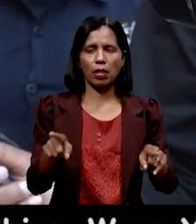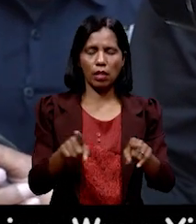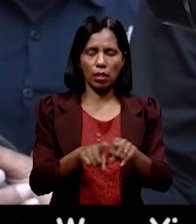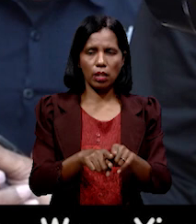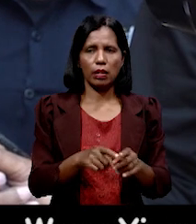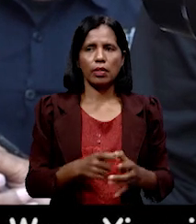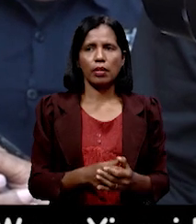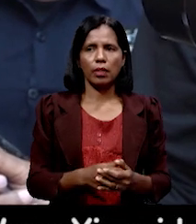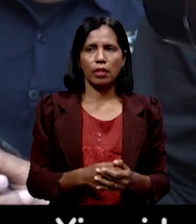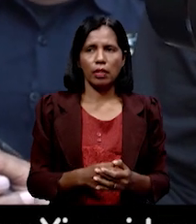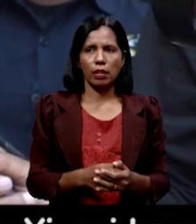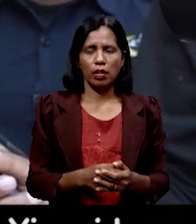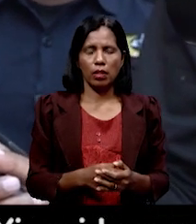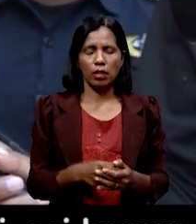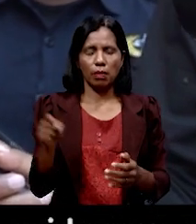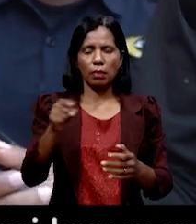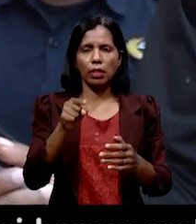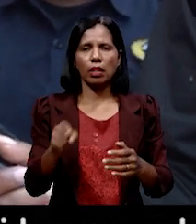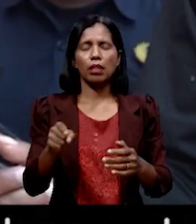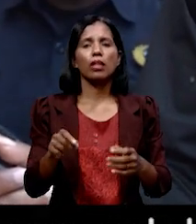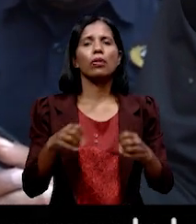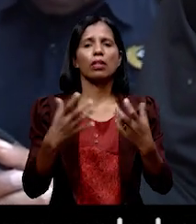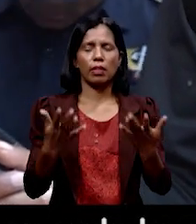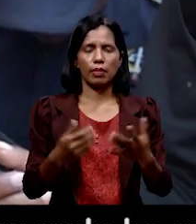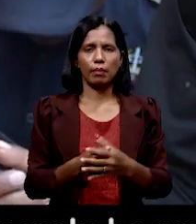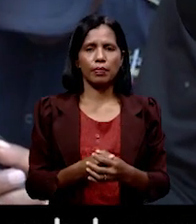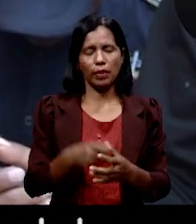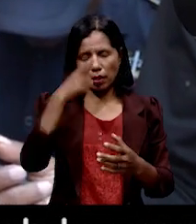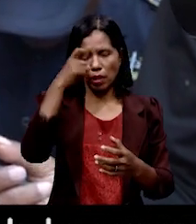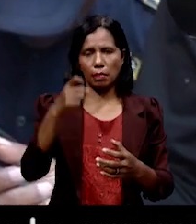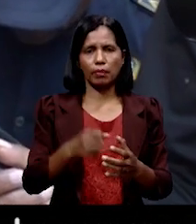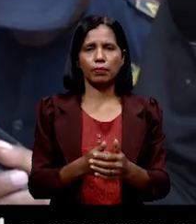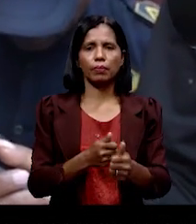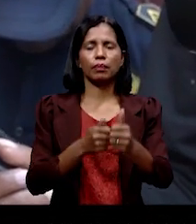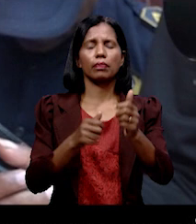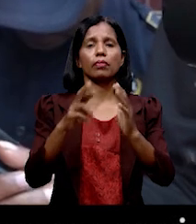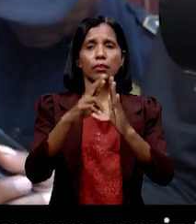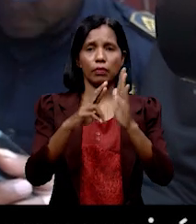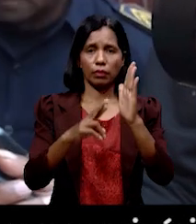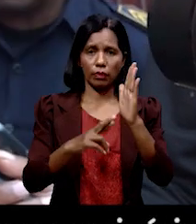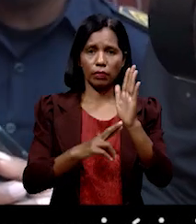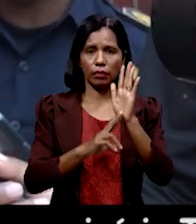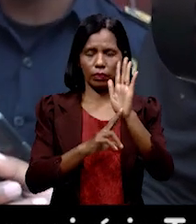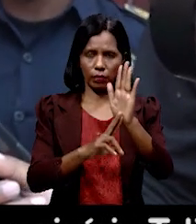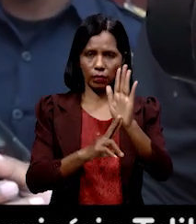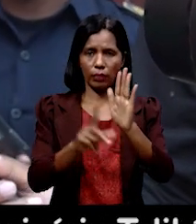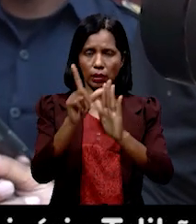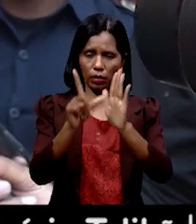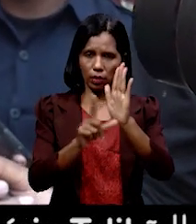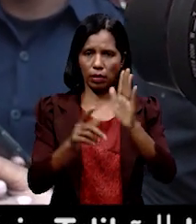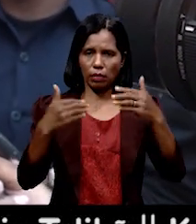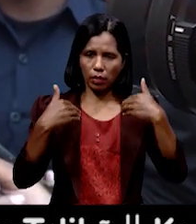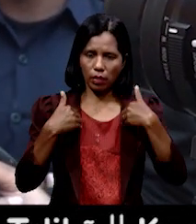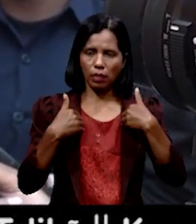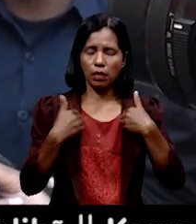pelo menos, ninguém percentagem, não é, estou rir. Também, tua regra, tua lei, não é, que sirané